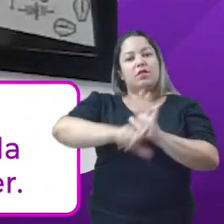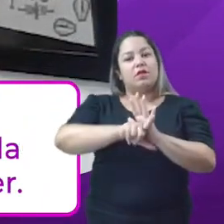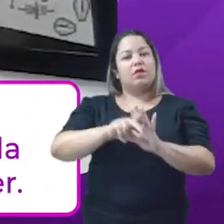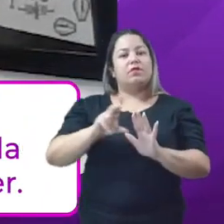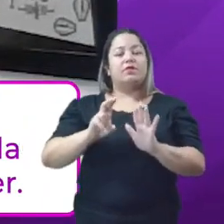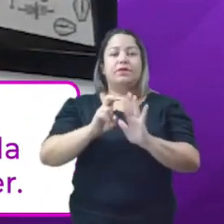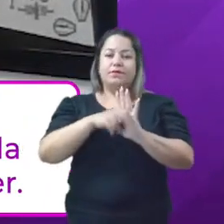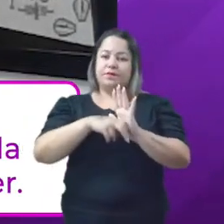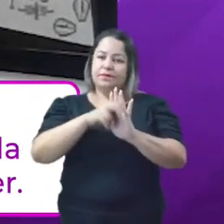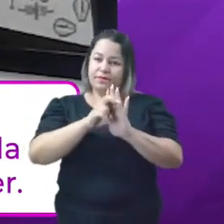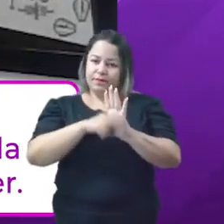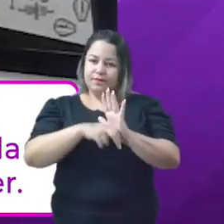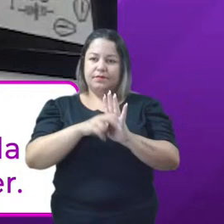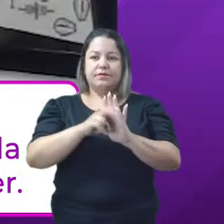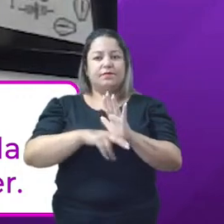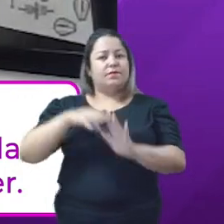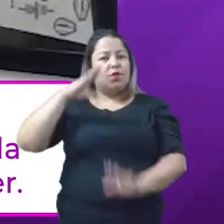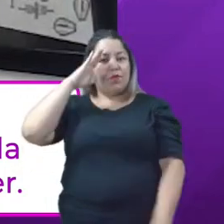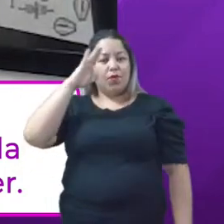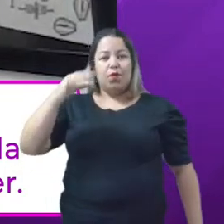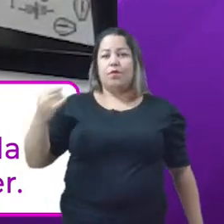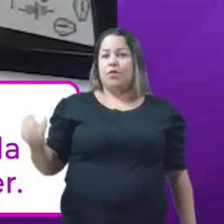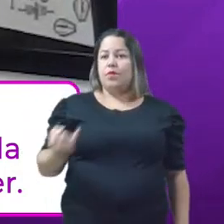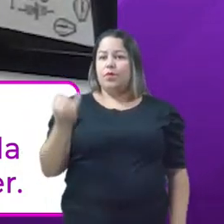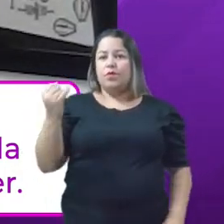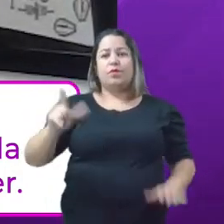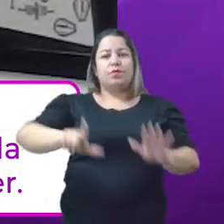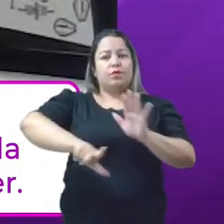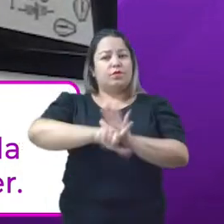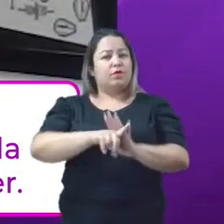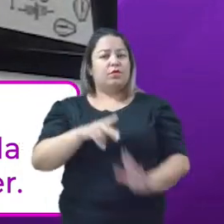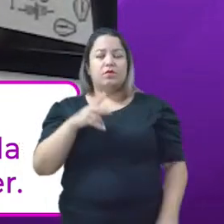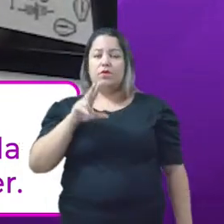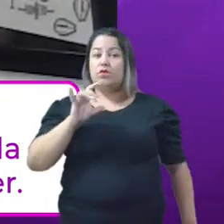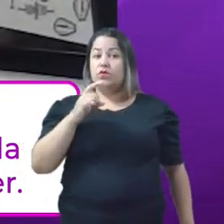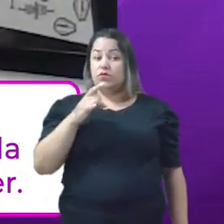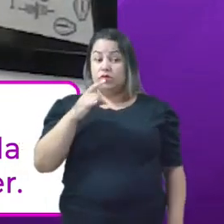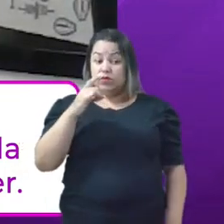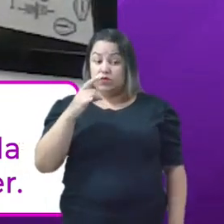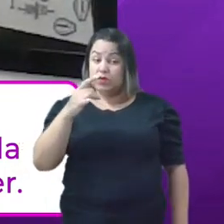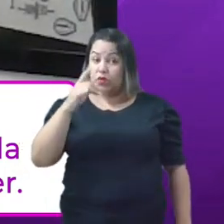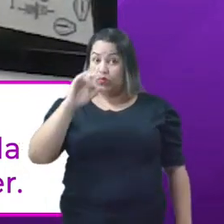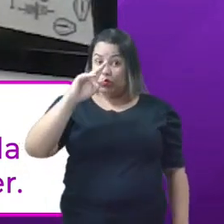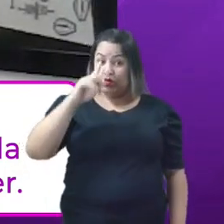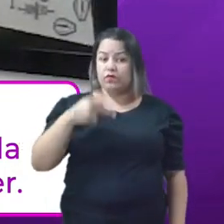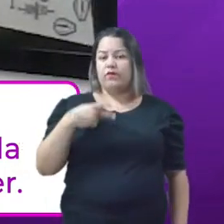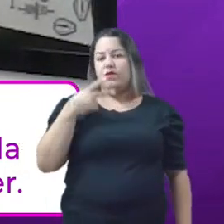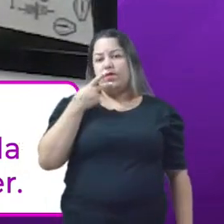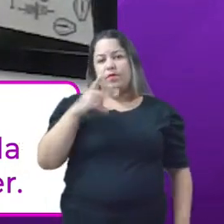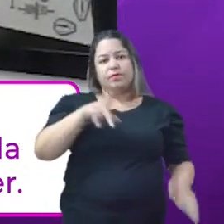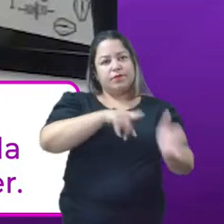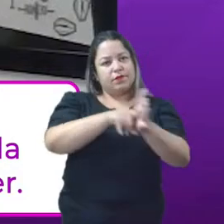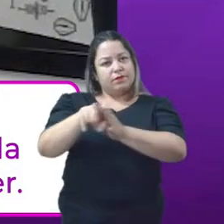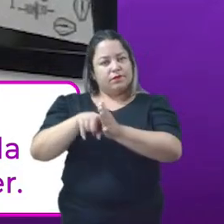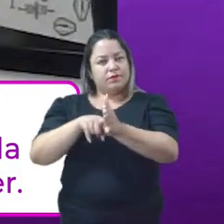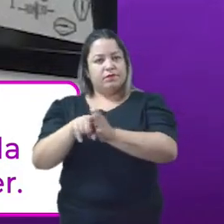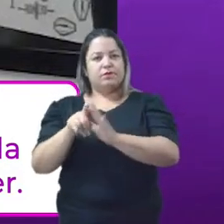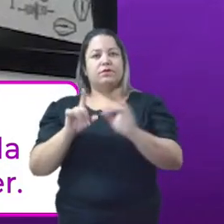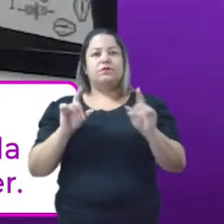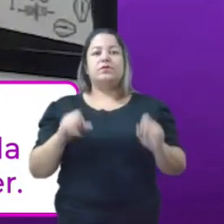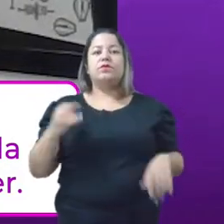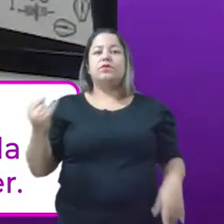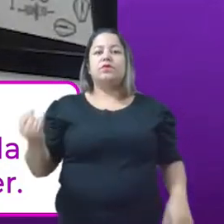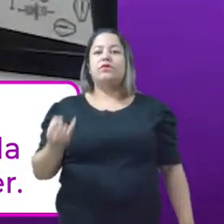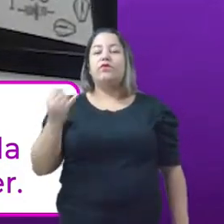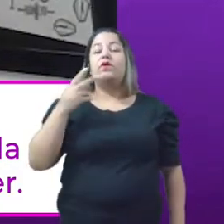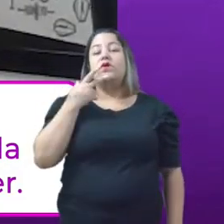ela é pioneira, uma das leis mais importantes do mundo, e não sou eu que estou falando, várias pesquisas falam isso, mas é importante a gente entender